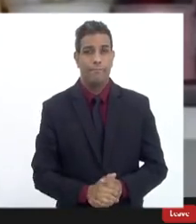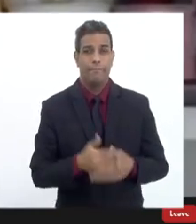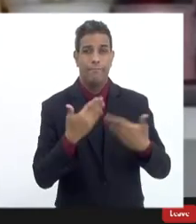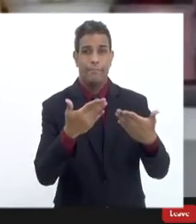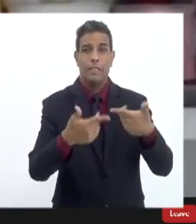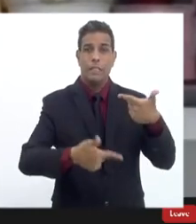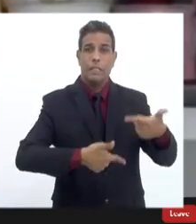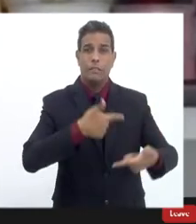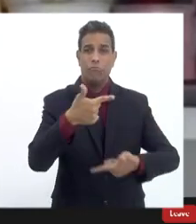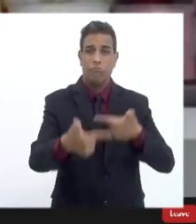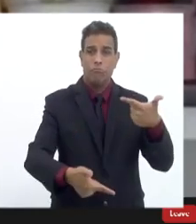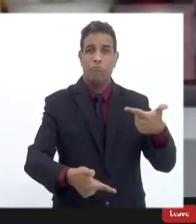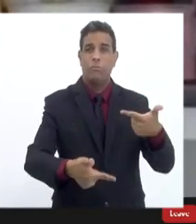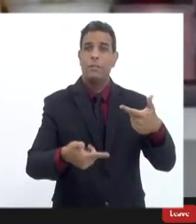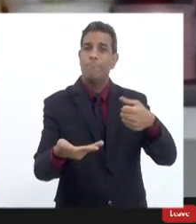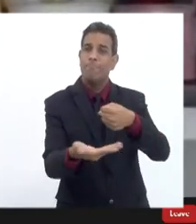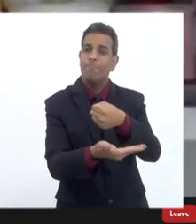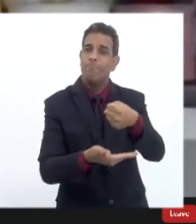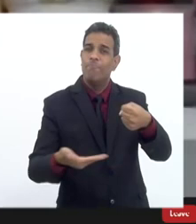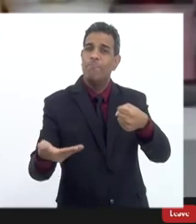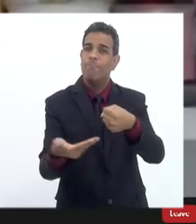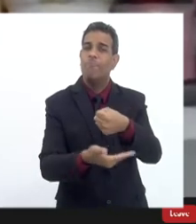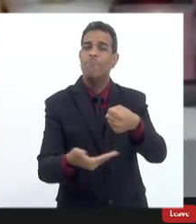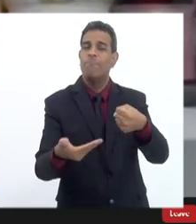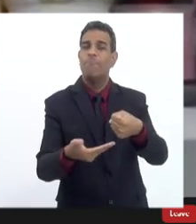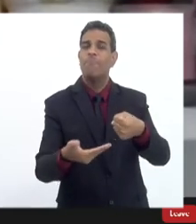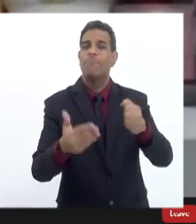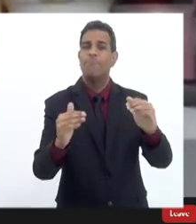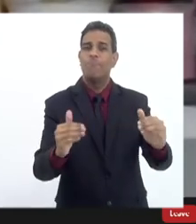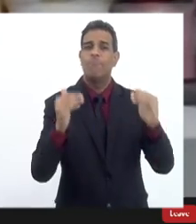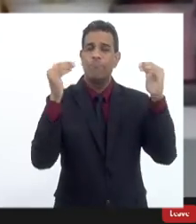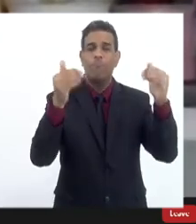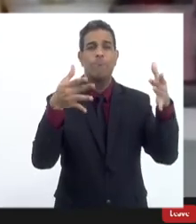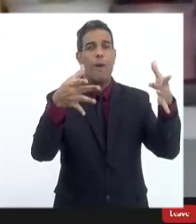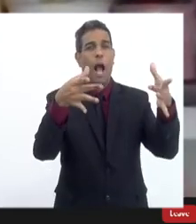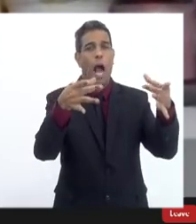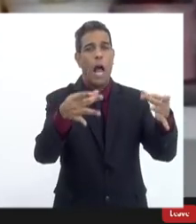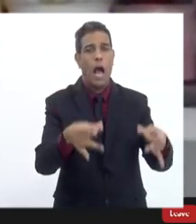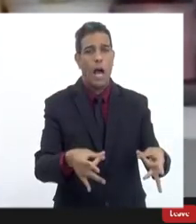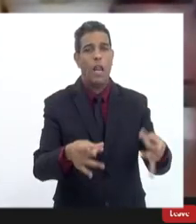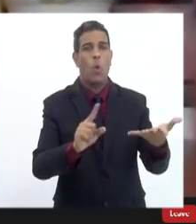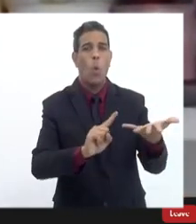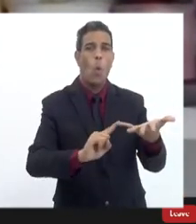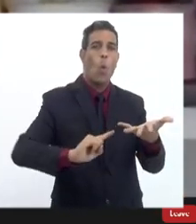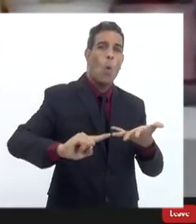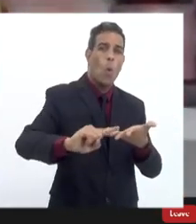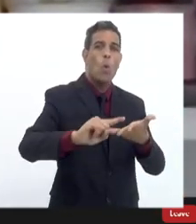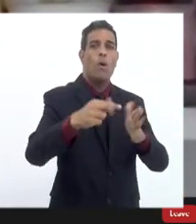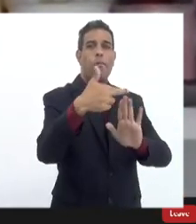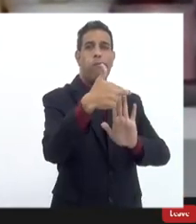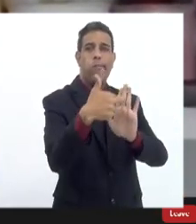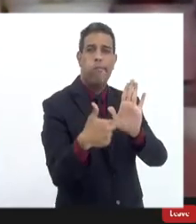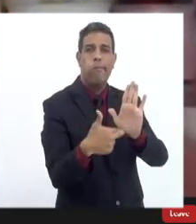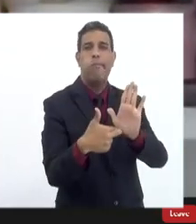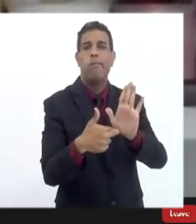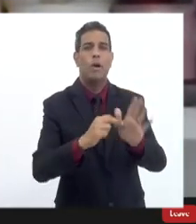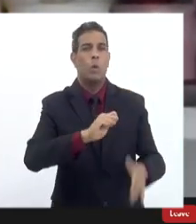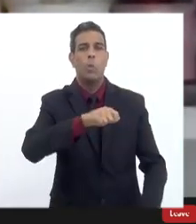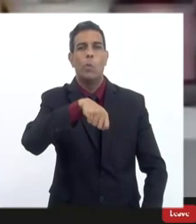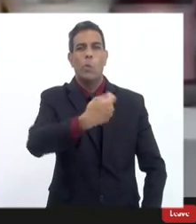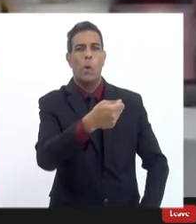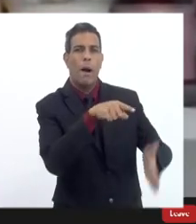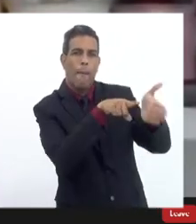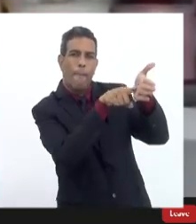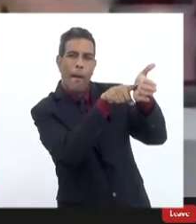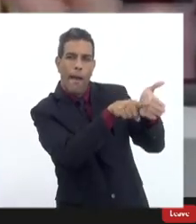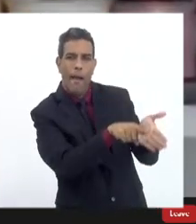trabalho absolutamente fundamental, né? Foi super bem feito, muito bem estruturado, né? Como uma pesquisa, como circulação